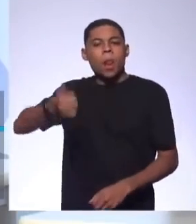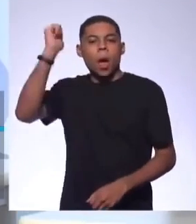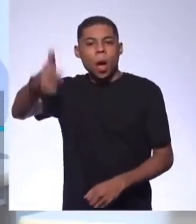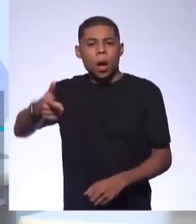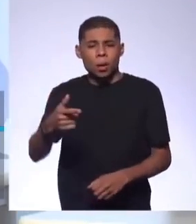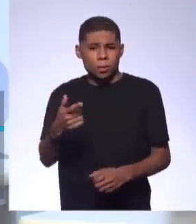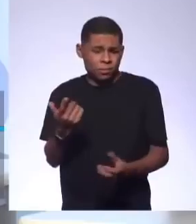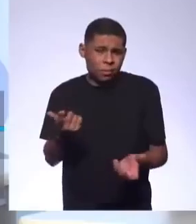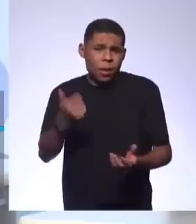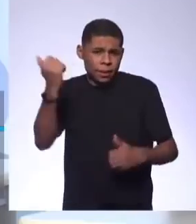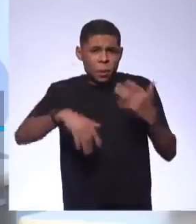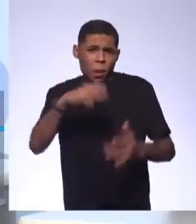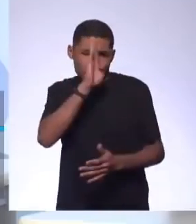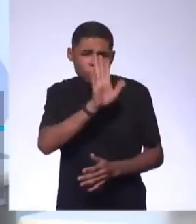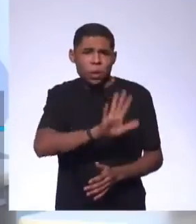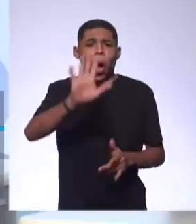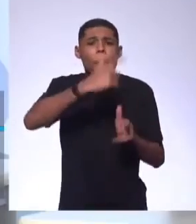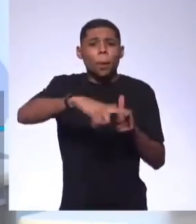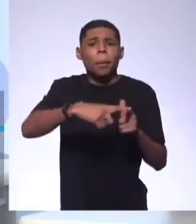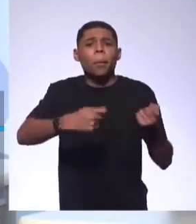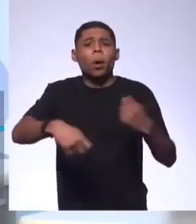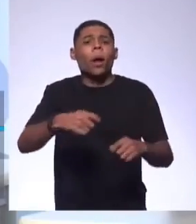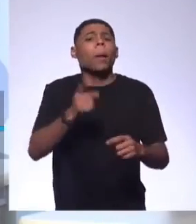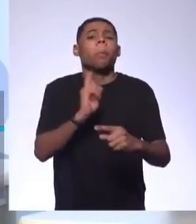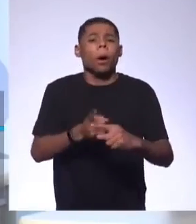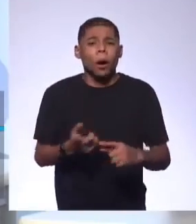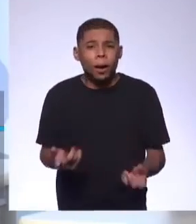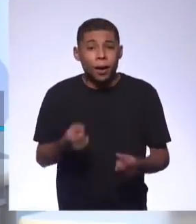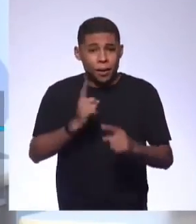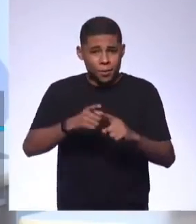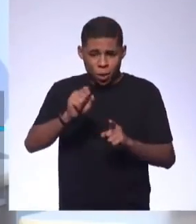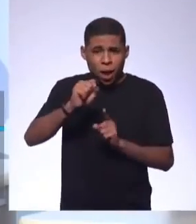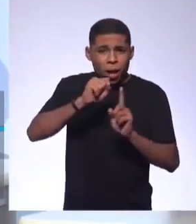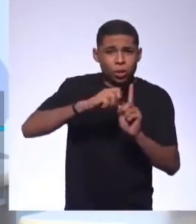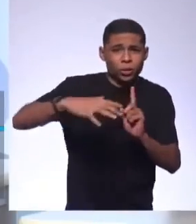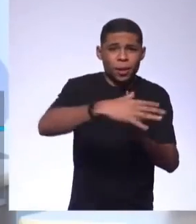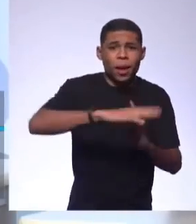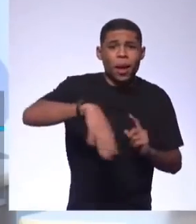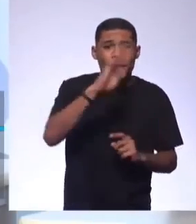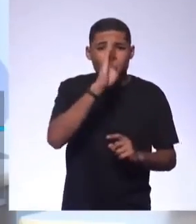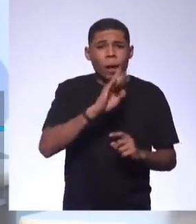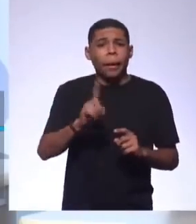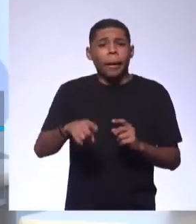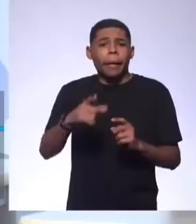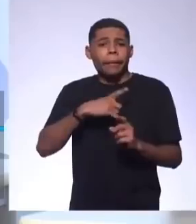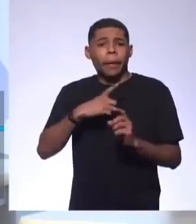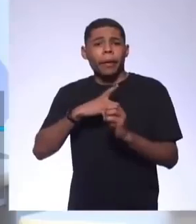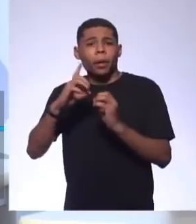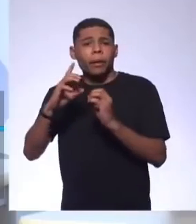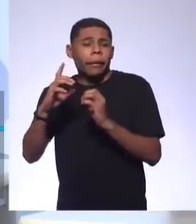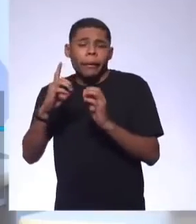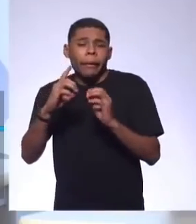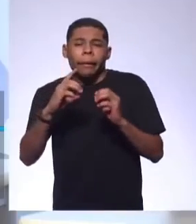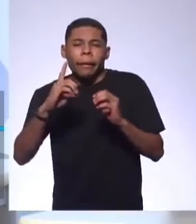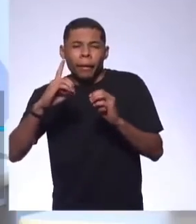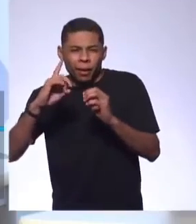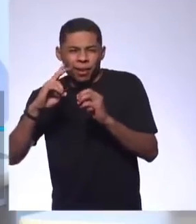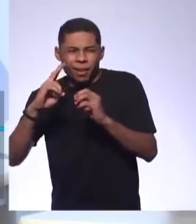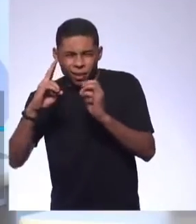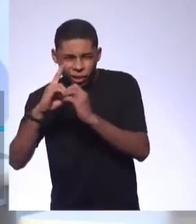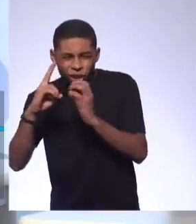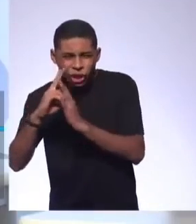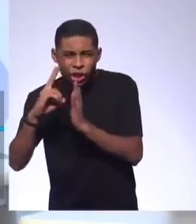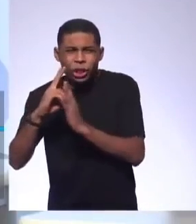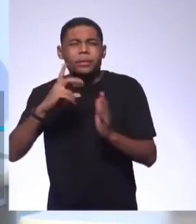problemas econômicos do Brasil, por exemplo, era porque a sociedade brasileira era formada por indígenas e negros, e olha por